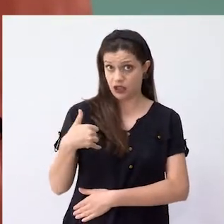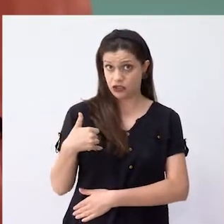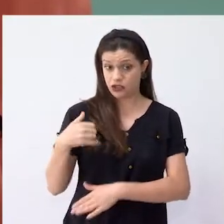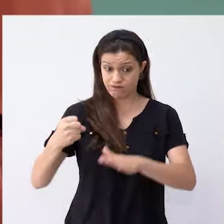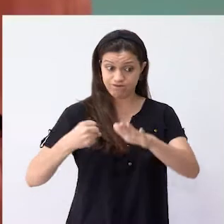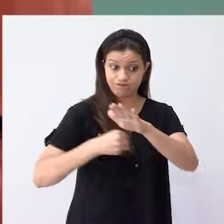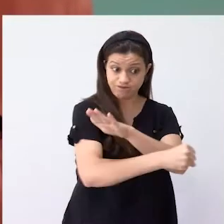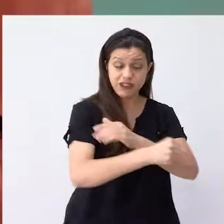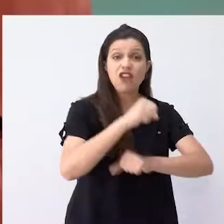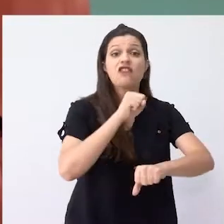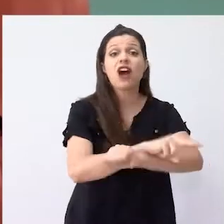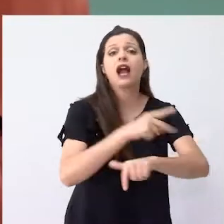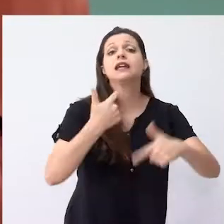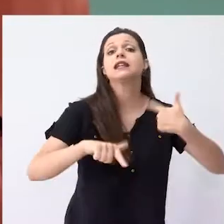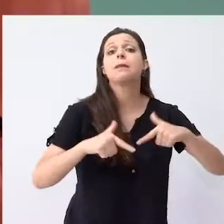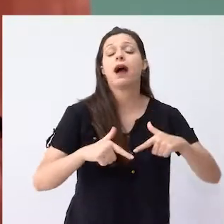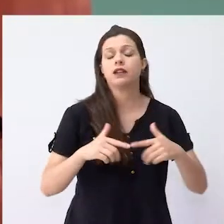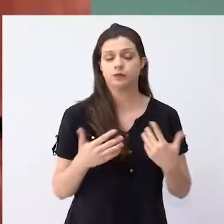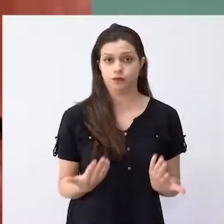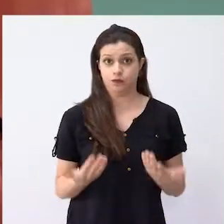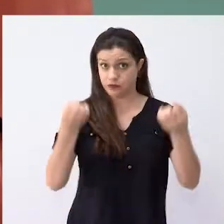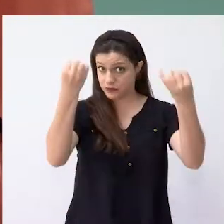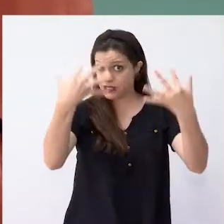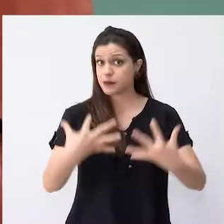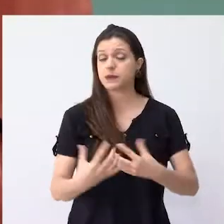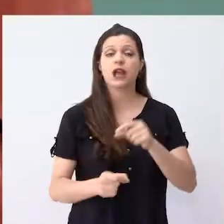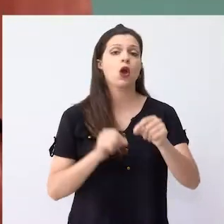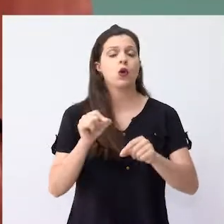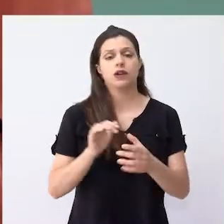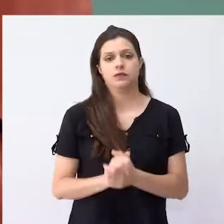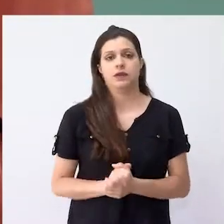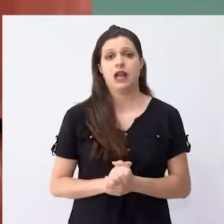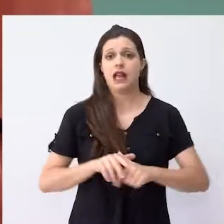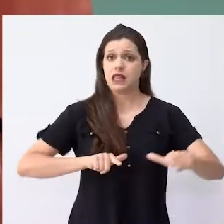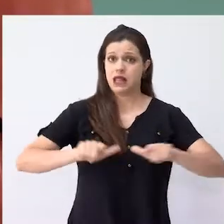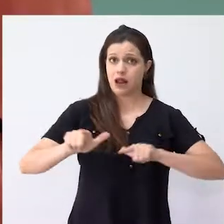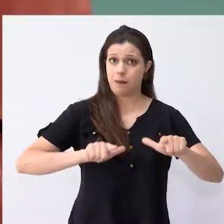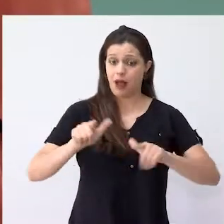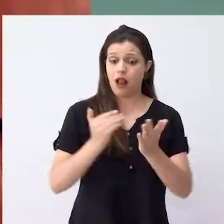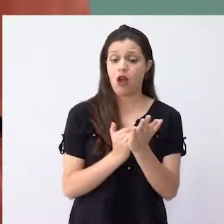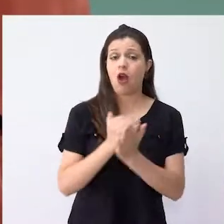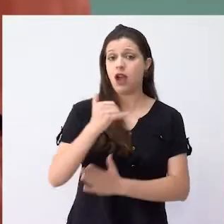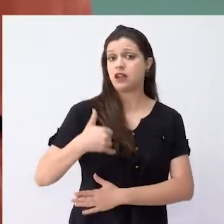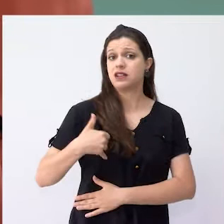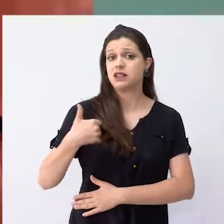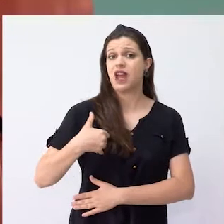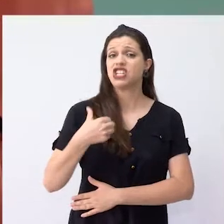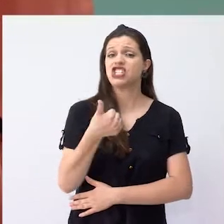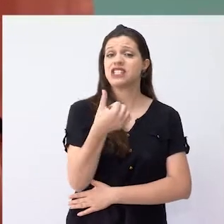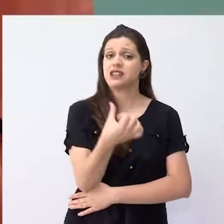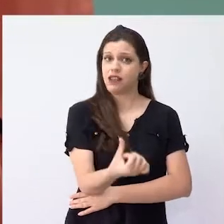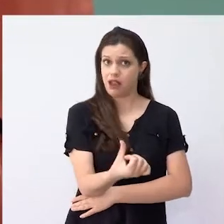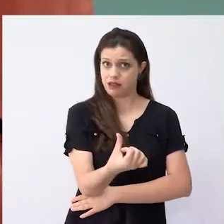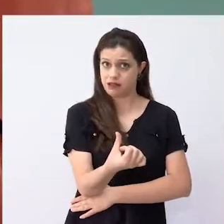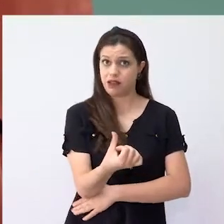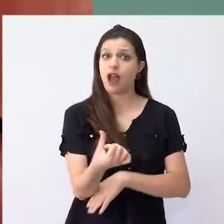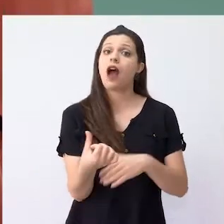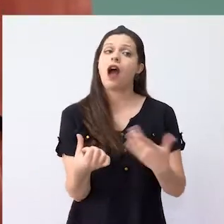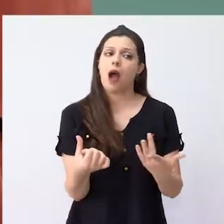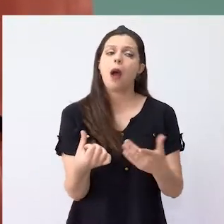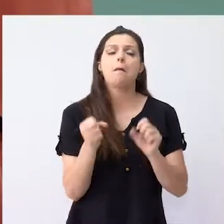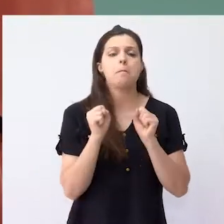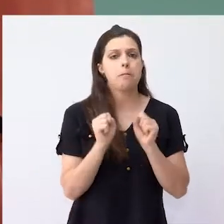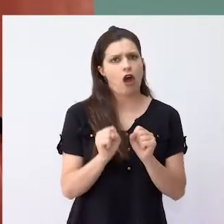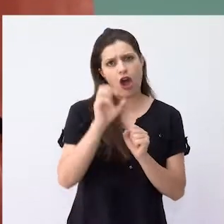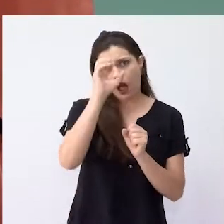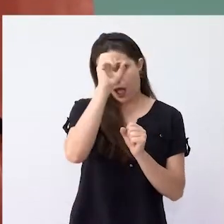trabalho. Lá diz o seguinte, que é permitido o trabalho a partir dos 16 anos, salvo na condição de aprendiz, que